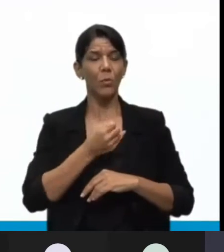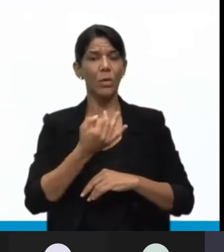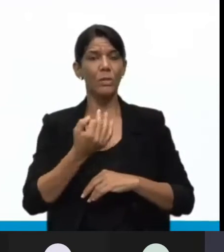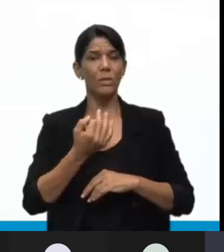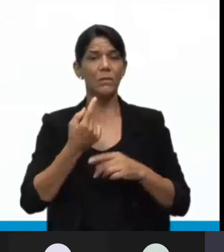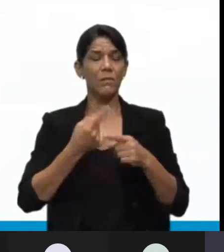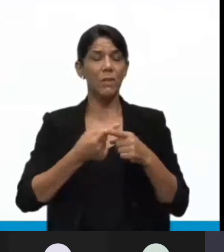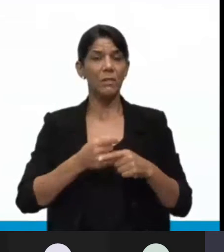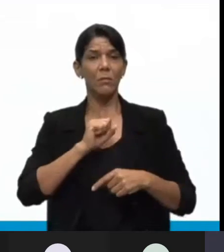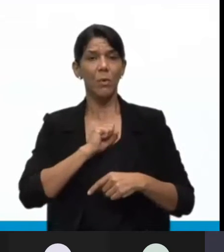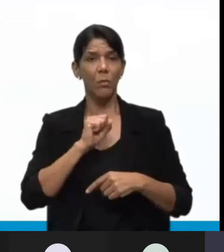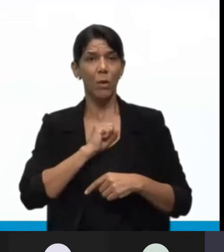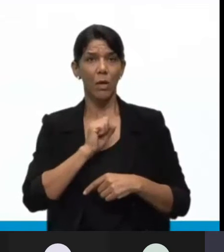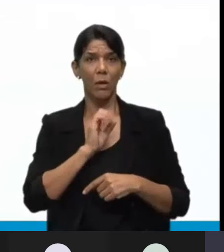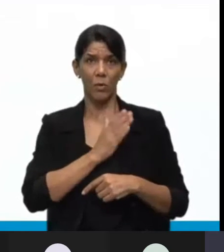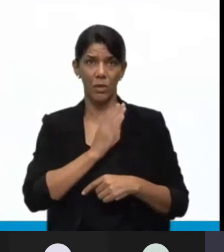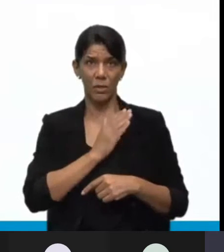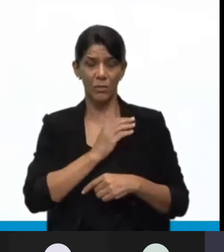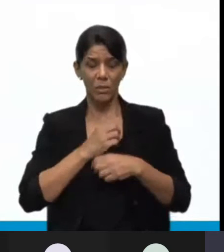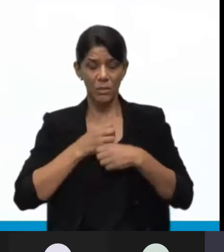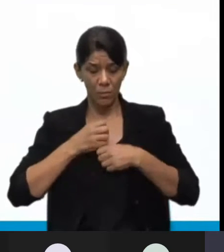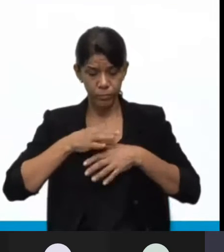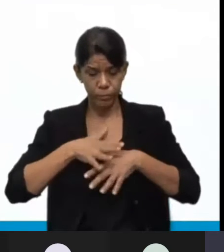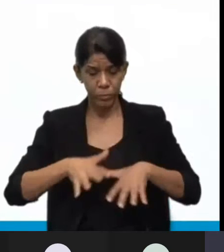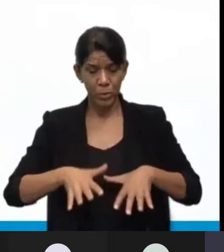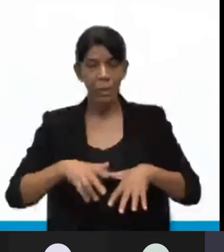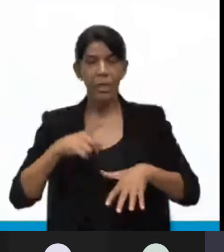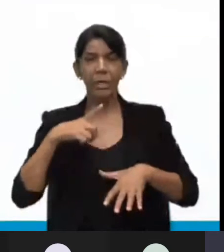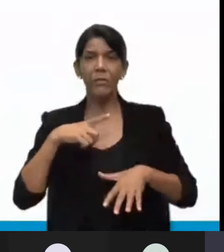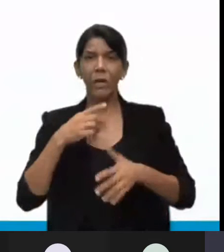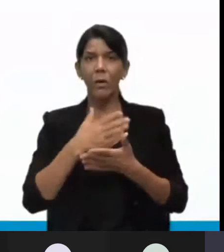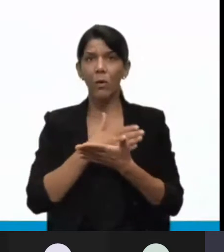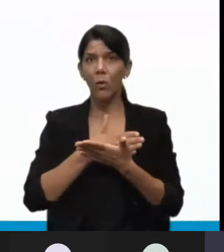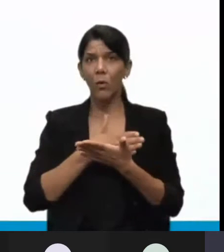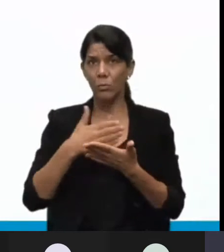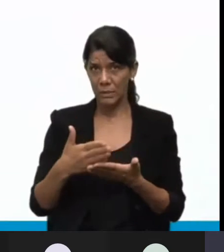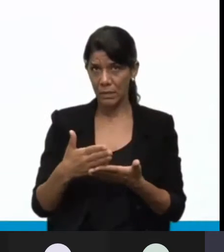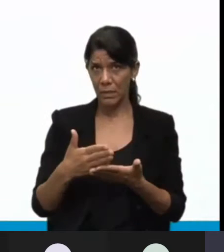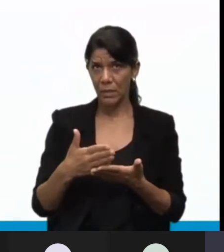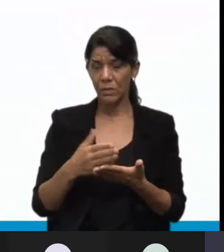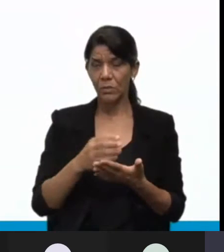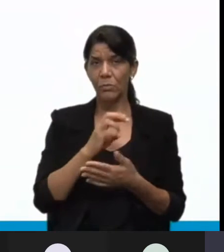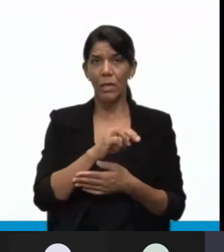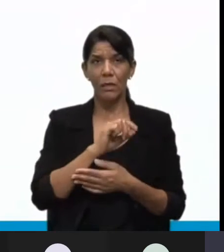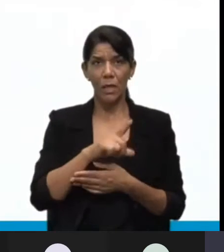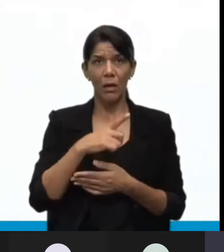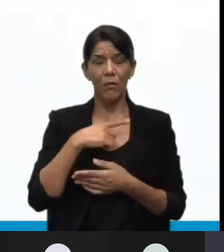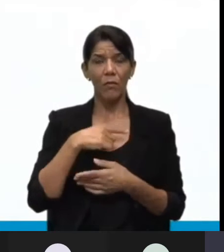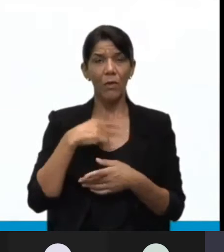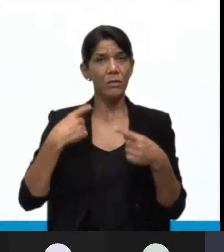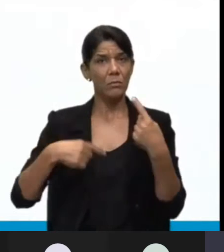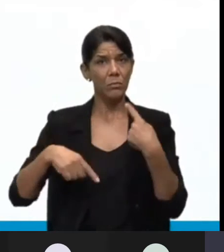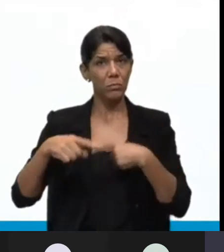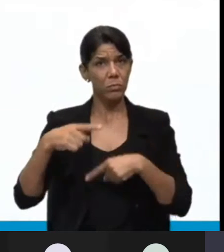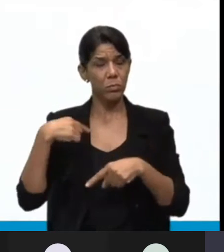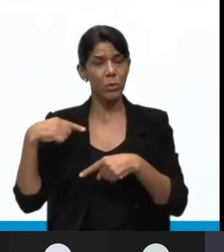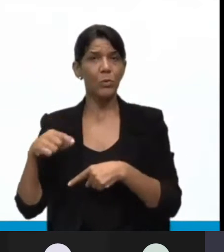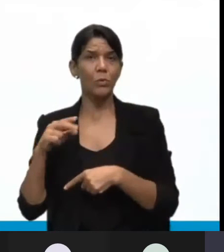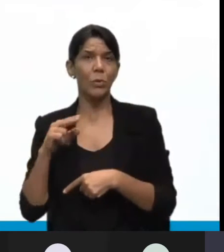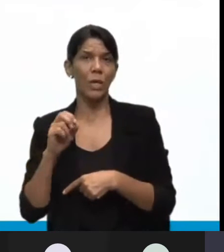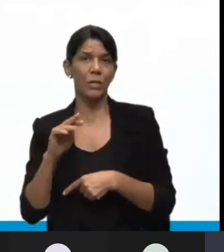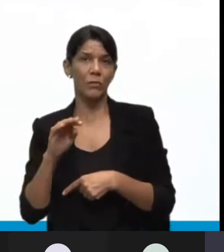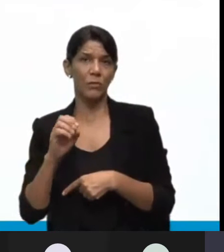marca-passo cardíaco. O fluxo do potencial elétrico vai iniciar aqui no nó sinoatrial, vai ser levado aqui para o